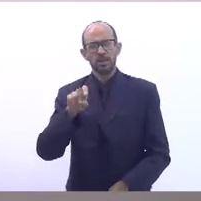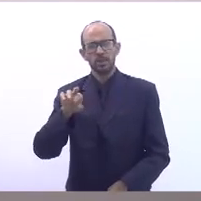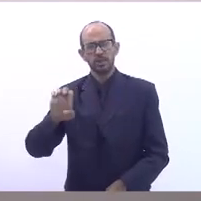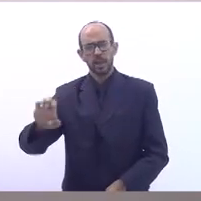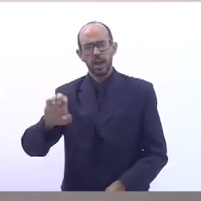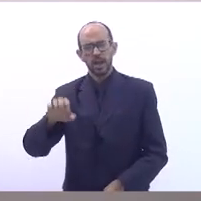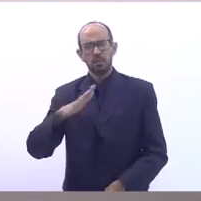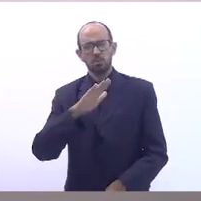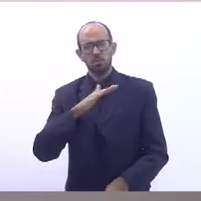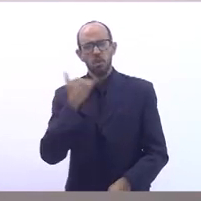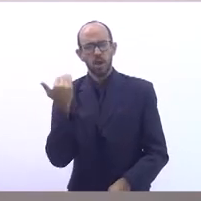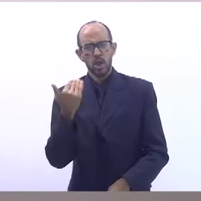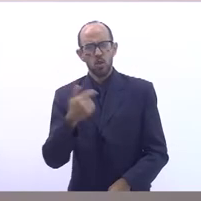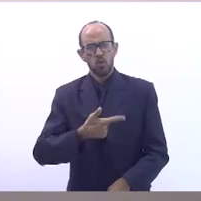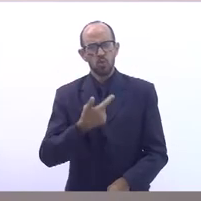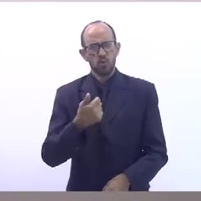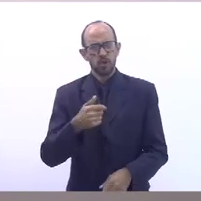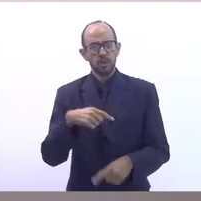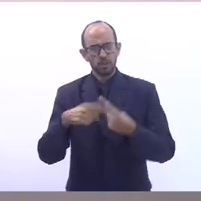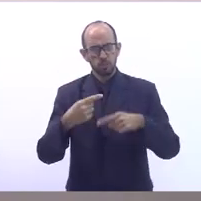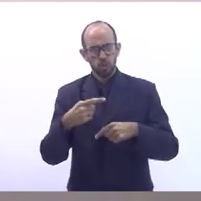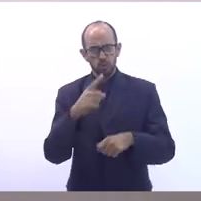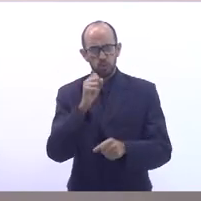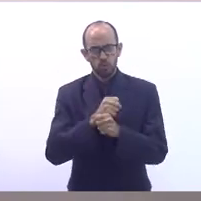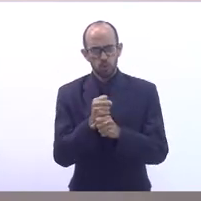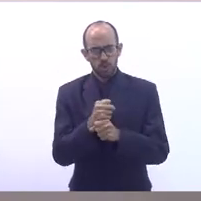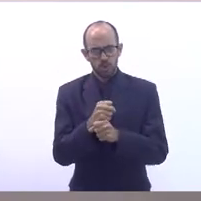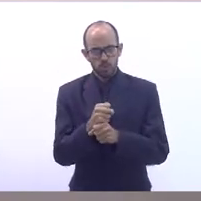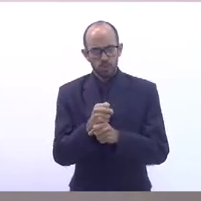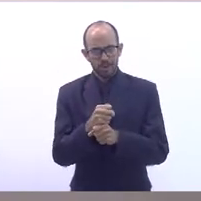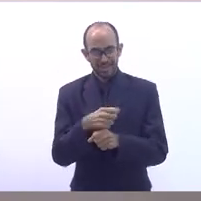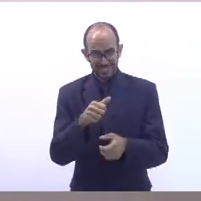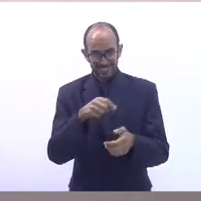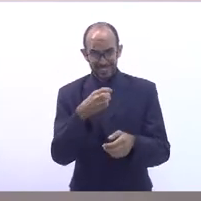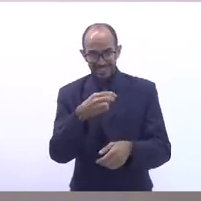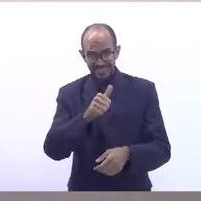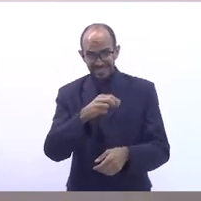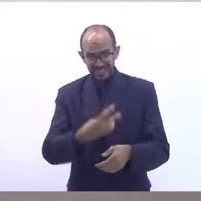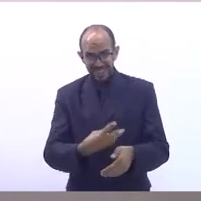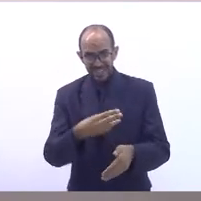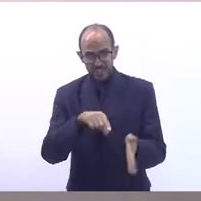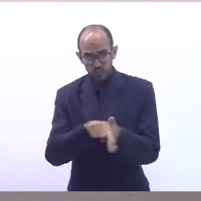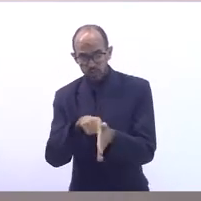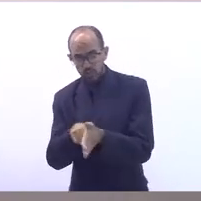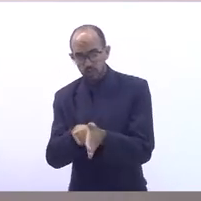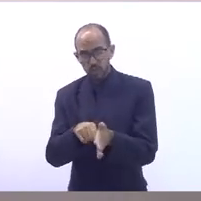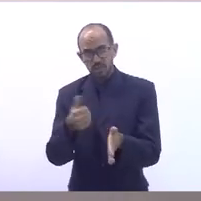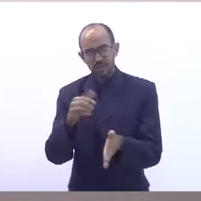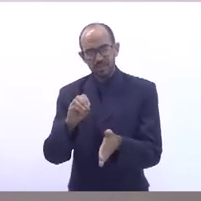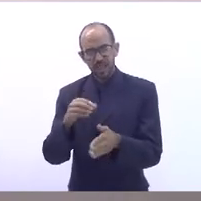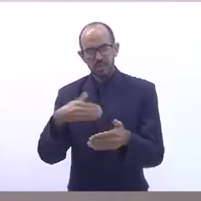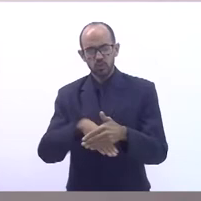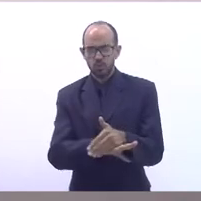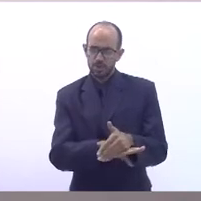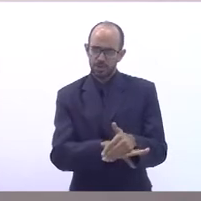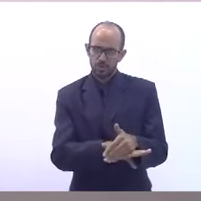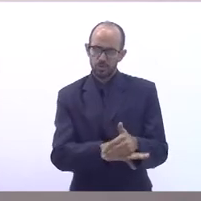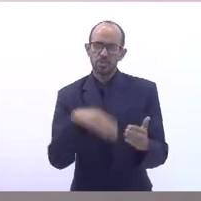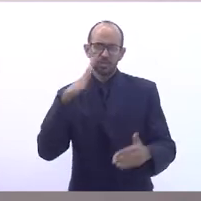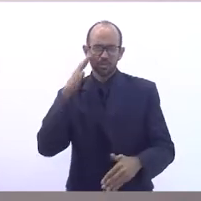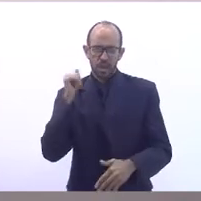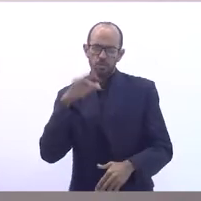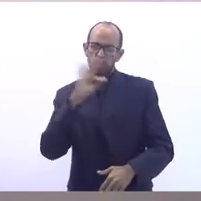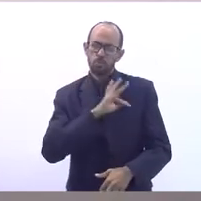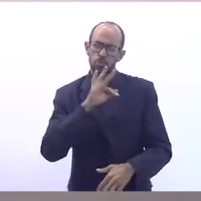frias o período de 12 meses das 13 investigações 10 foram arquivadas nós sabemos que quando um policial